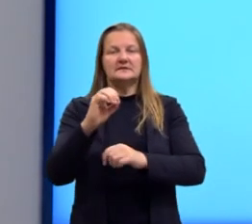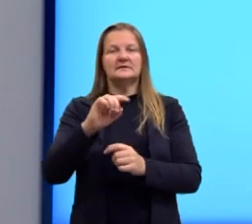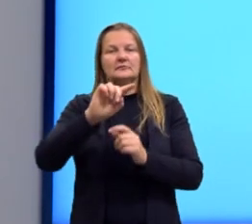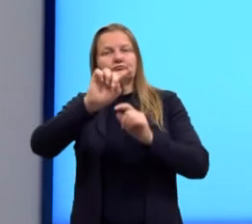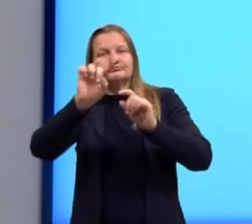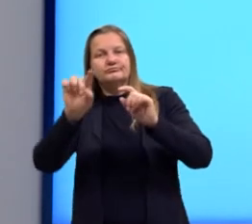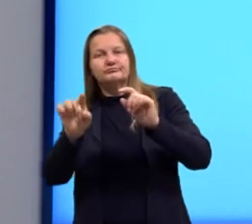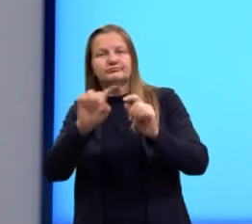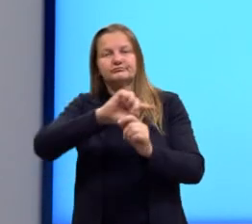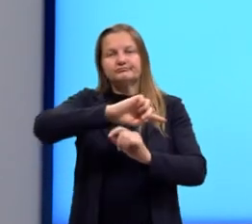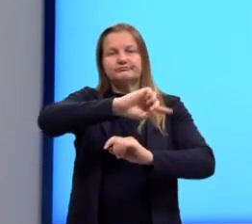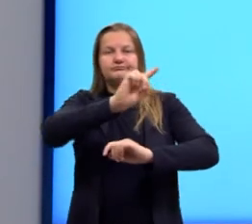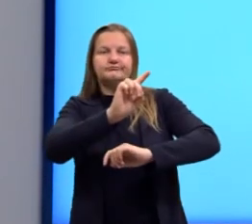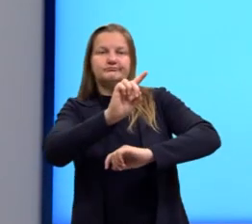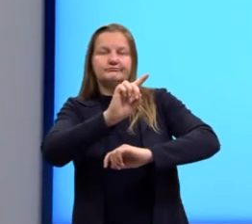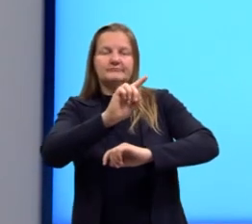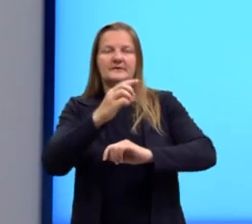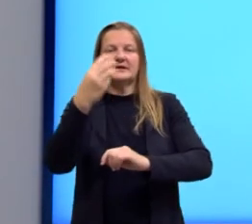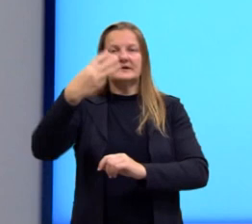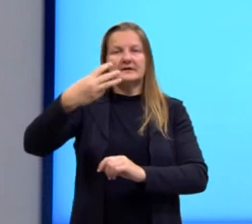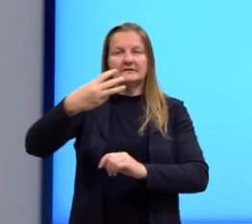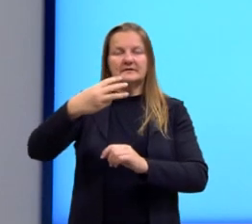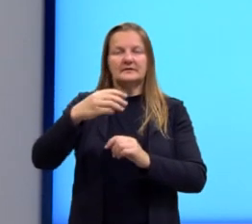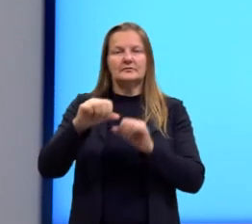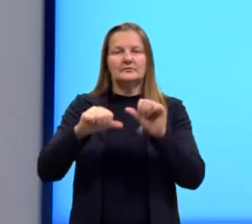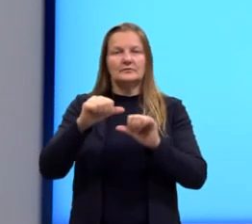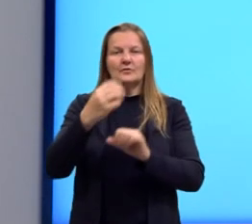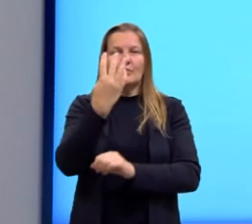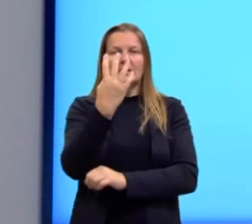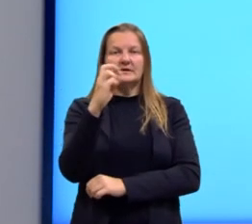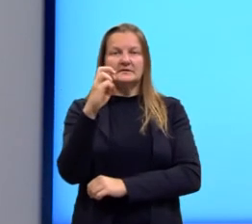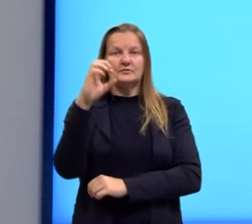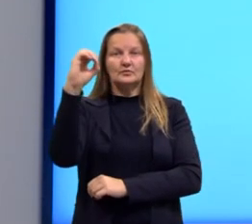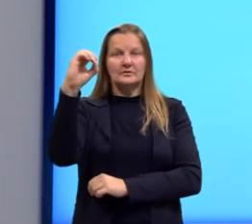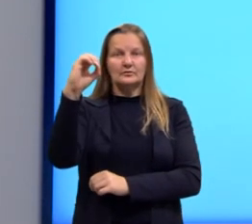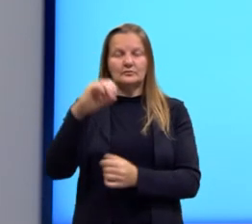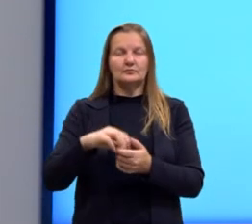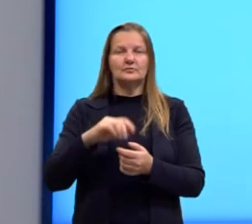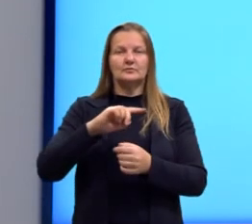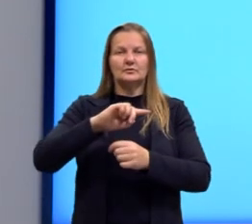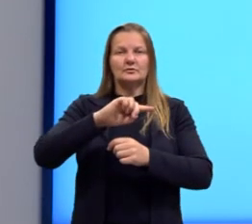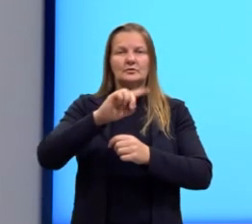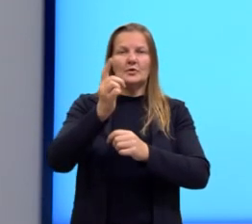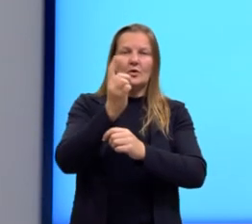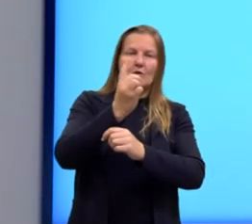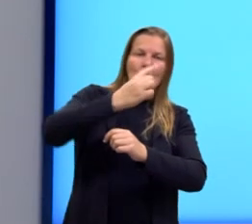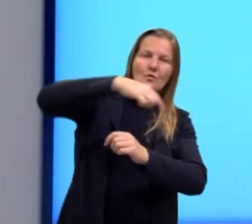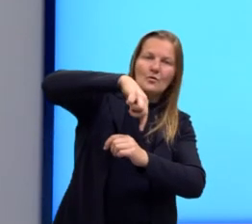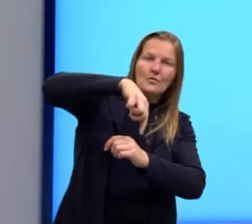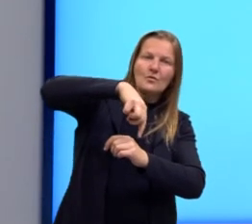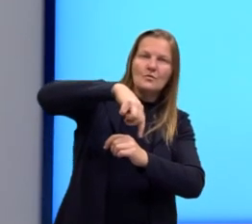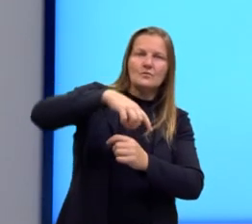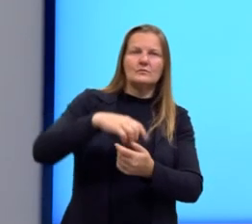horário e terceira mudança 45 graus no sentido anti-horário